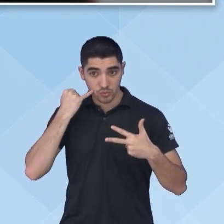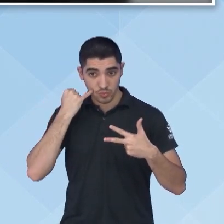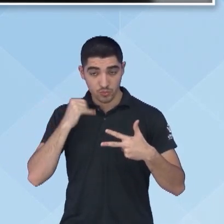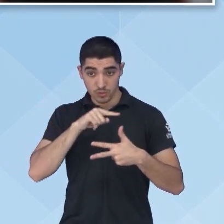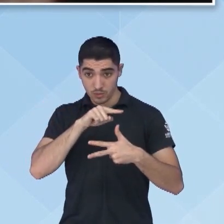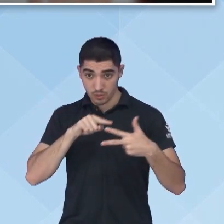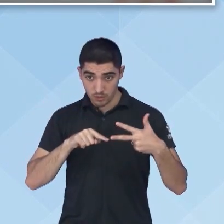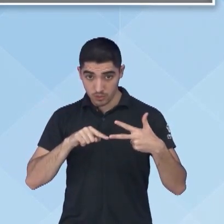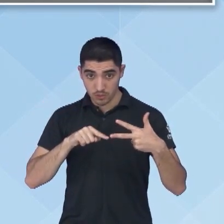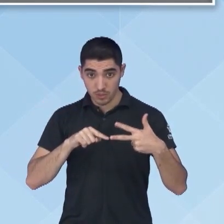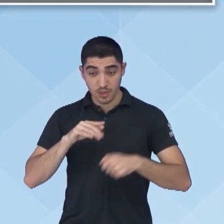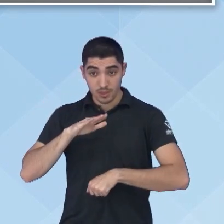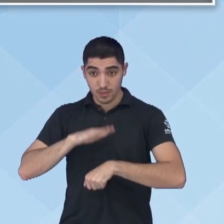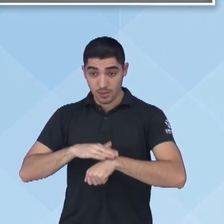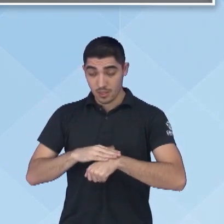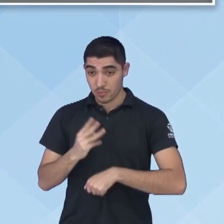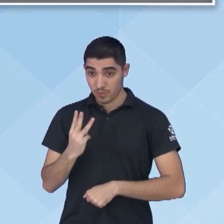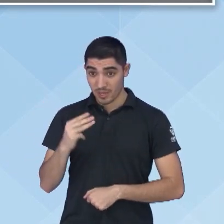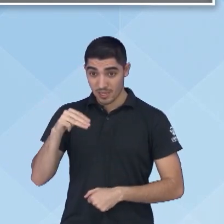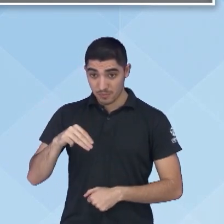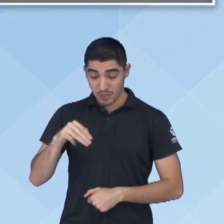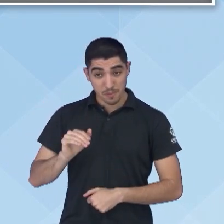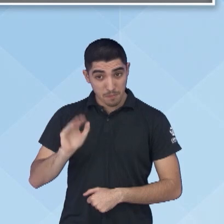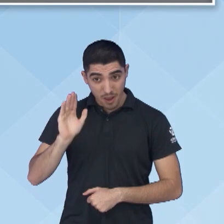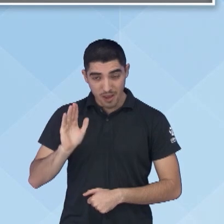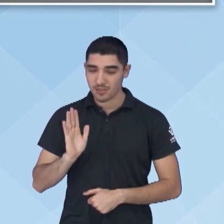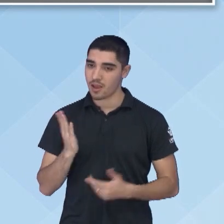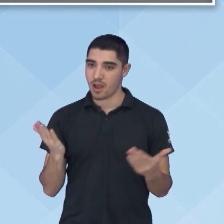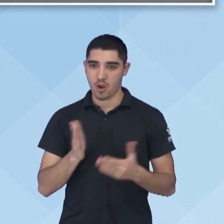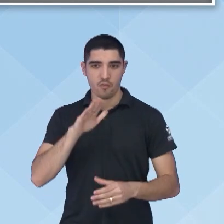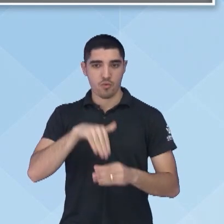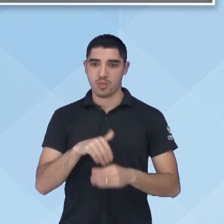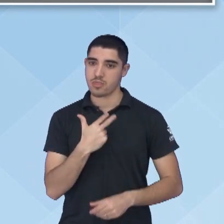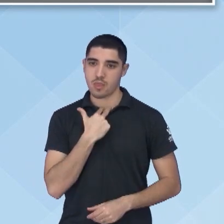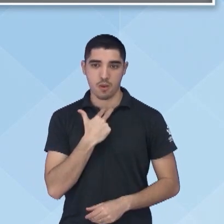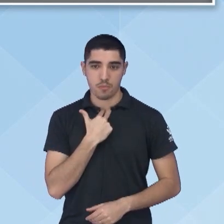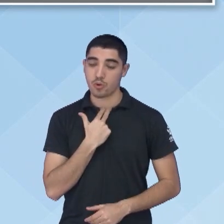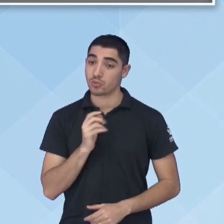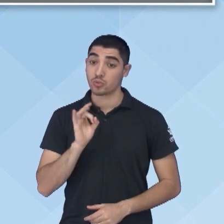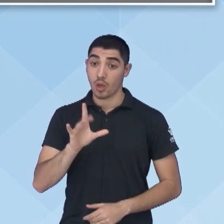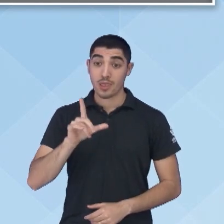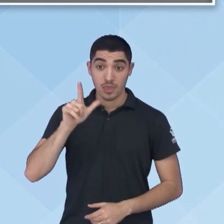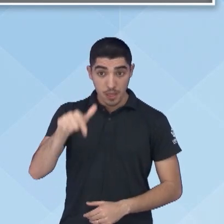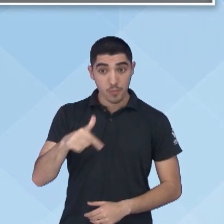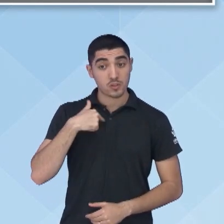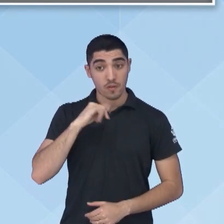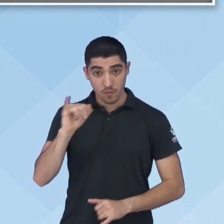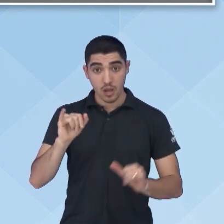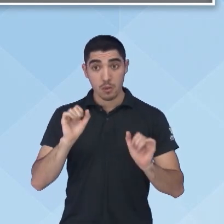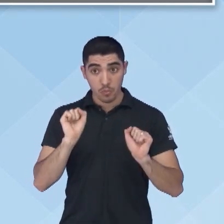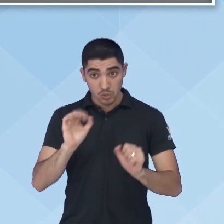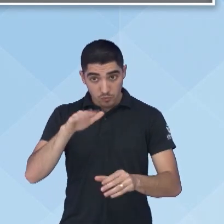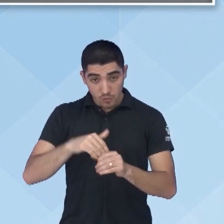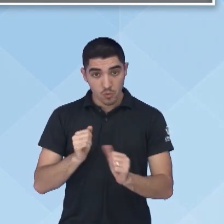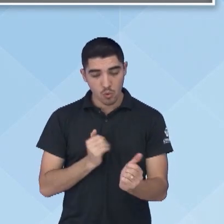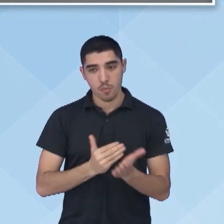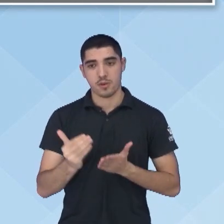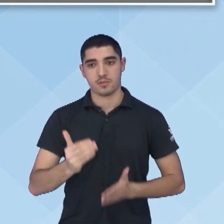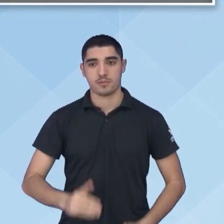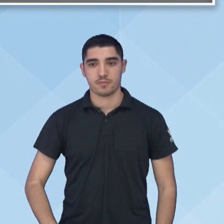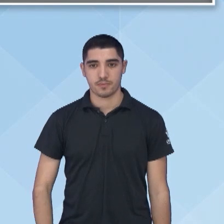tempo mais de 3 minutos. Agora os vereadores não conseguem votar, vereador, só quando eu falar aberta a votação novamente. Aberta a votação?